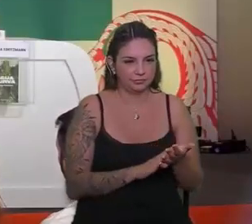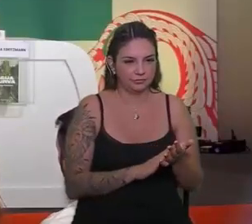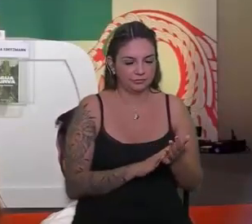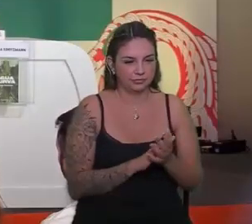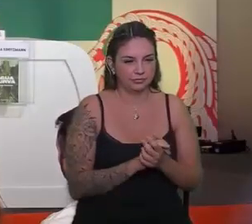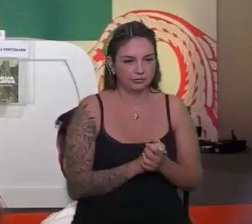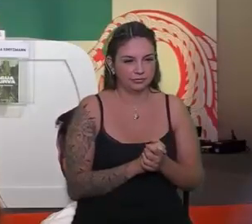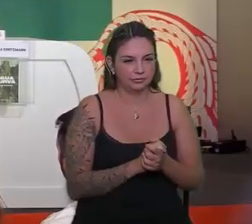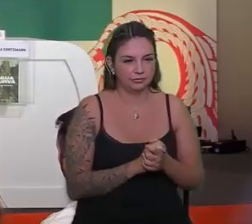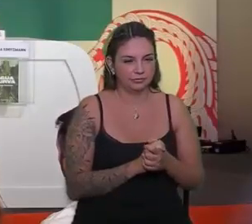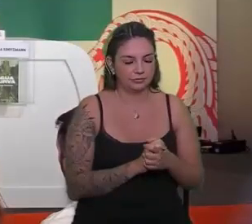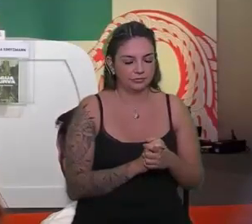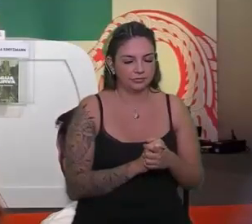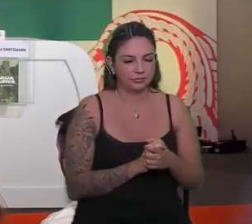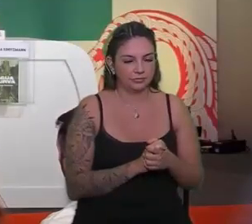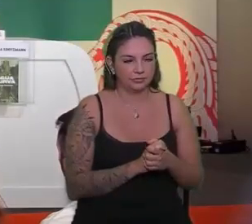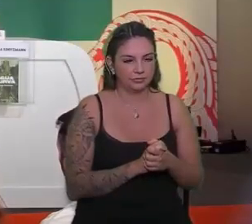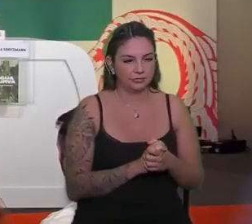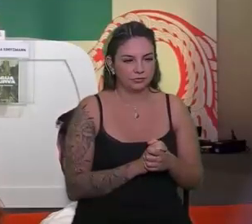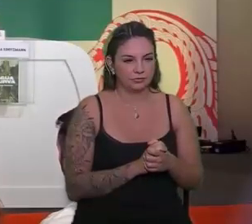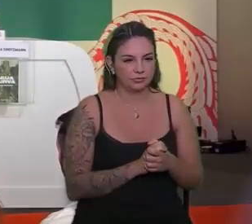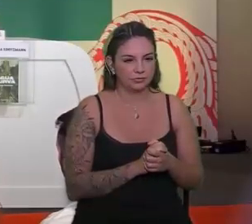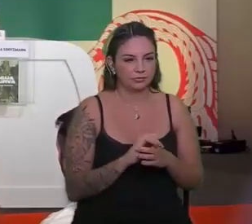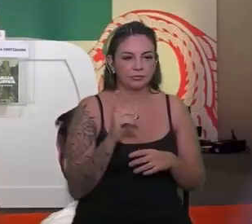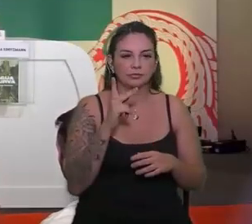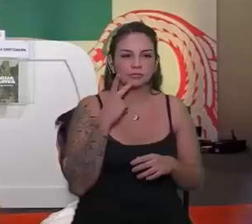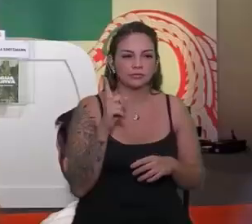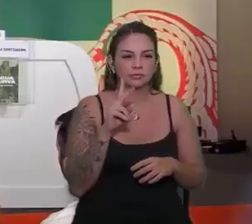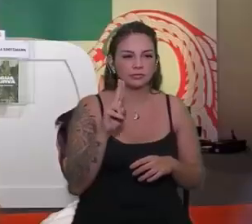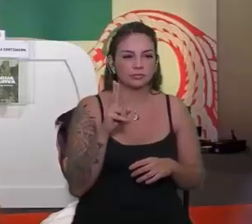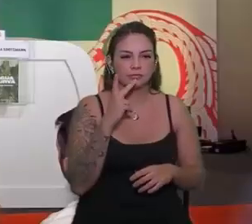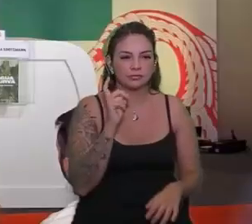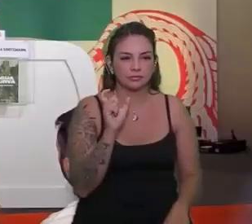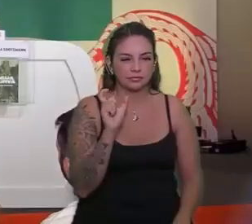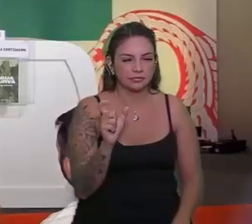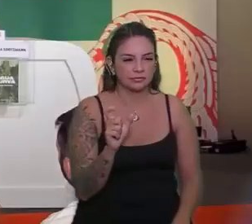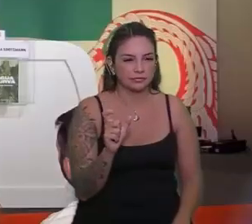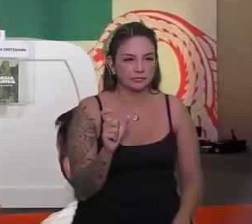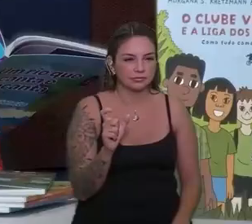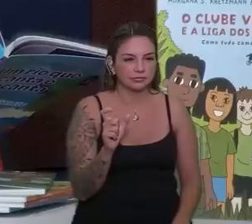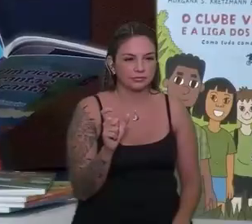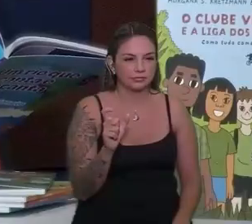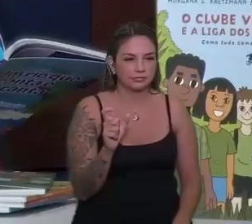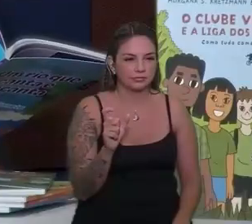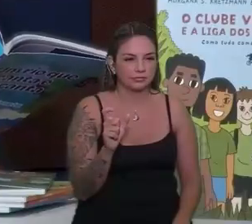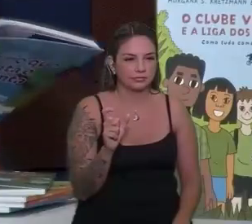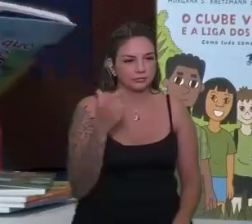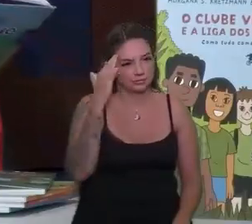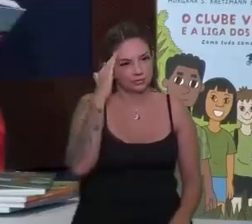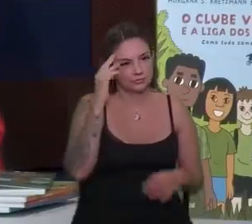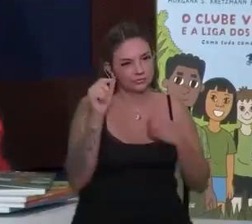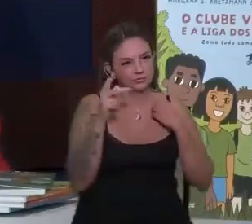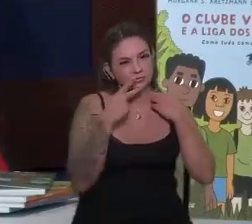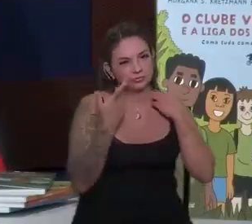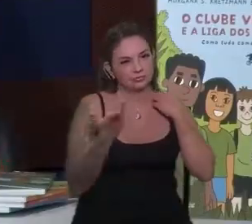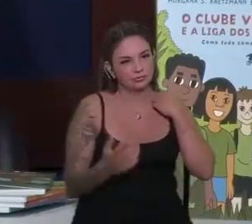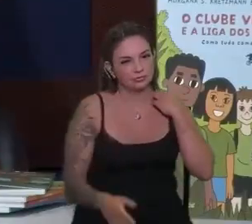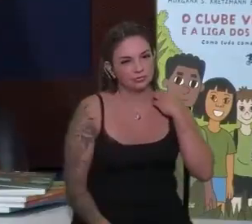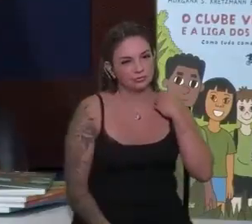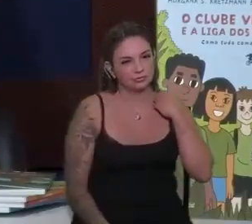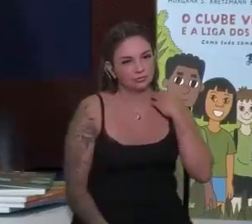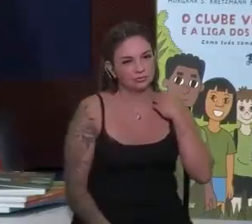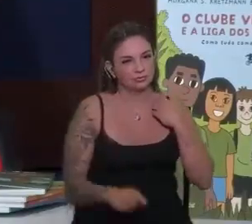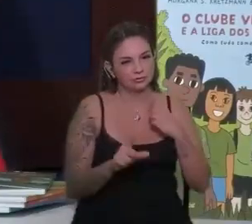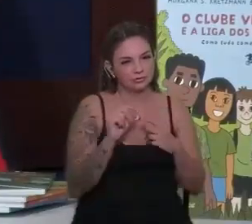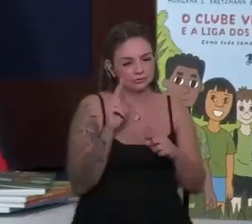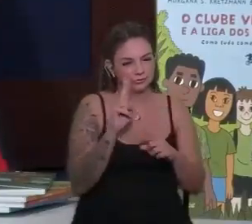para vocês. E ela falou assim, mas ele não devia usar palavras, né, vó? Eu falei, mas aí também ninguém entendeu o que ele está dizendo, então eu